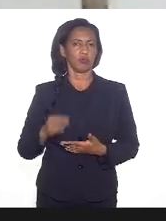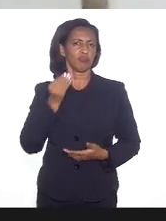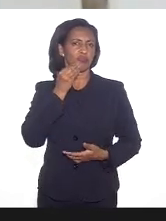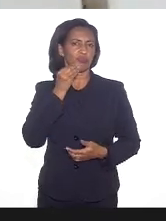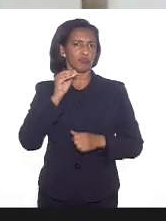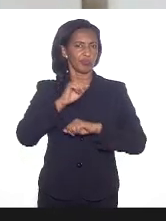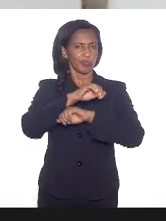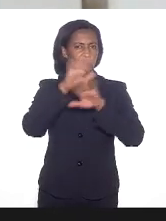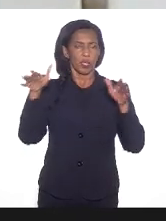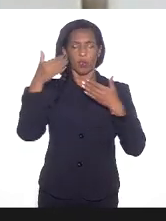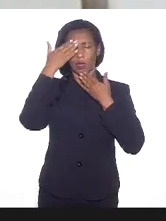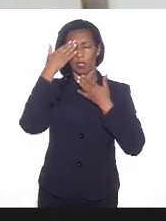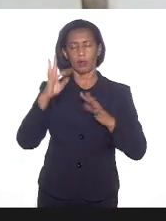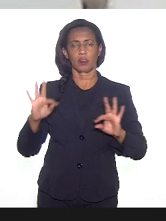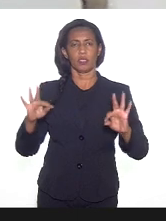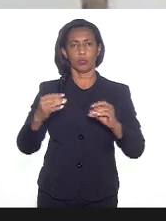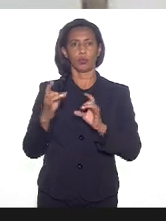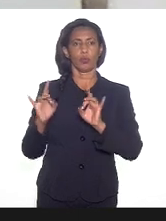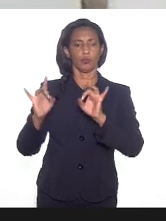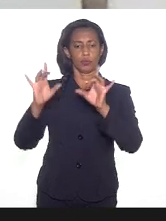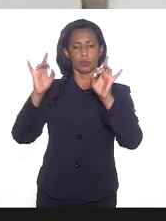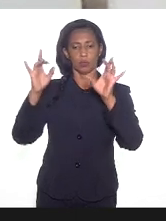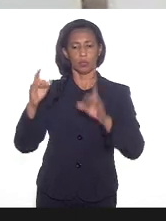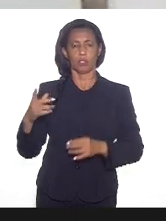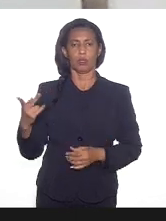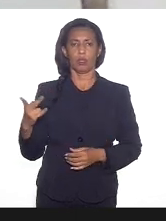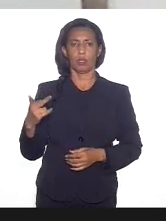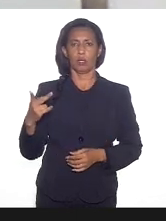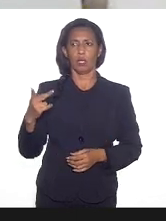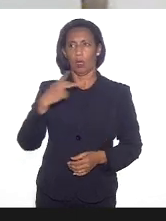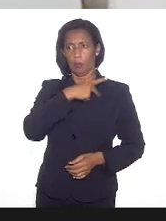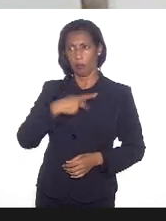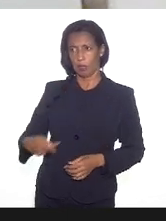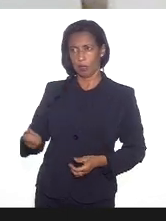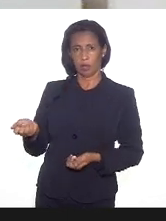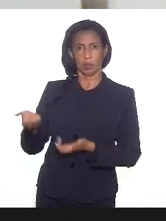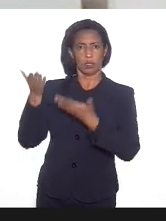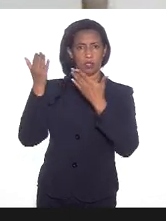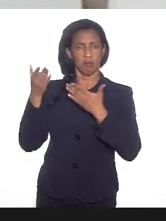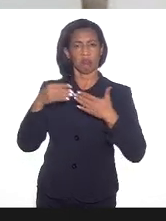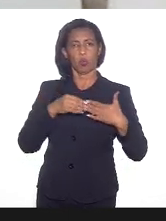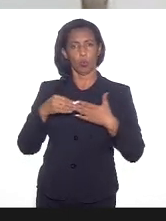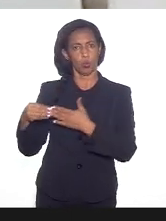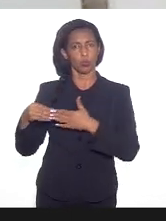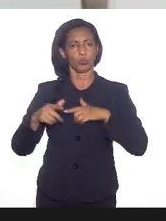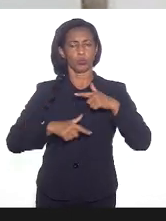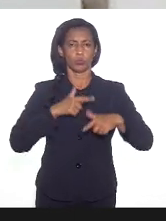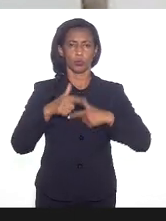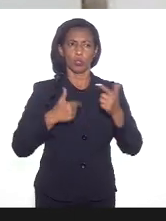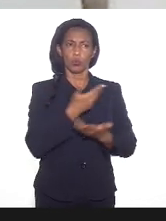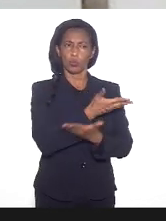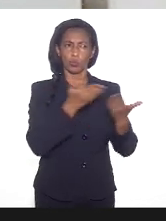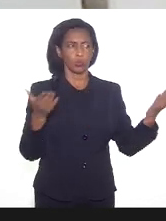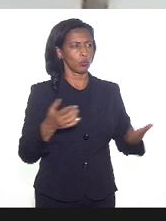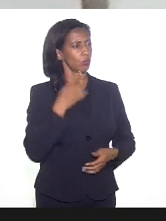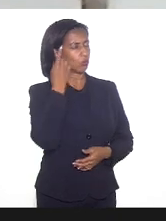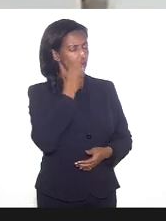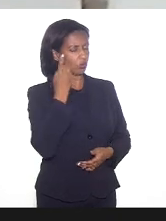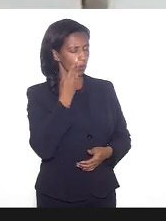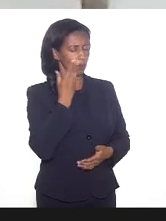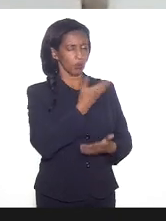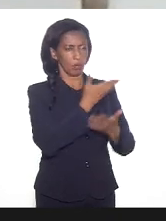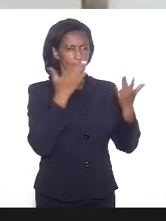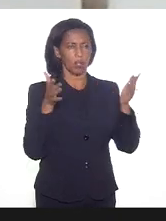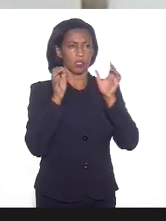assuntos. Então, agradeço a todos, especialmente ao deputado Flávio Serafini, que muito bem conduziu os trabalhos, todos os demais deputados, né, e